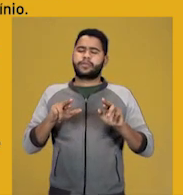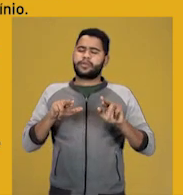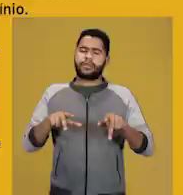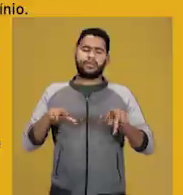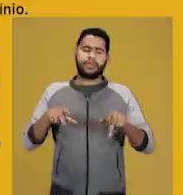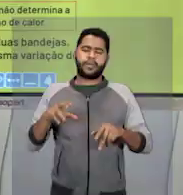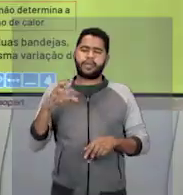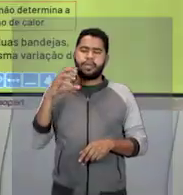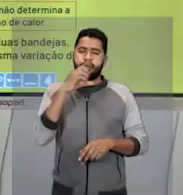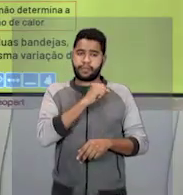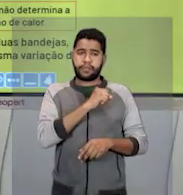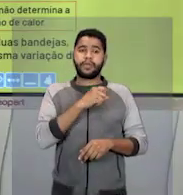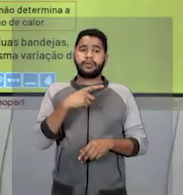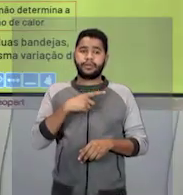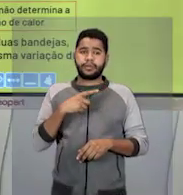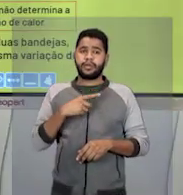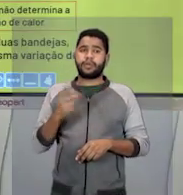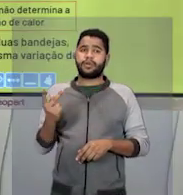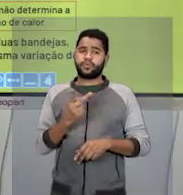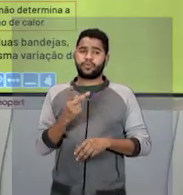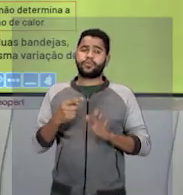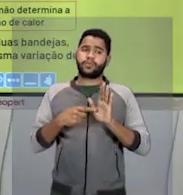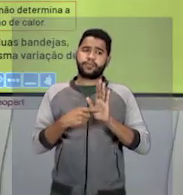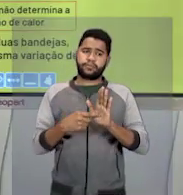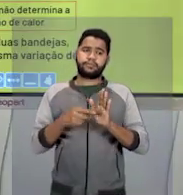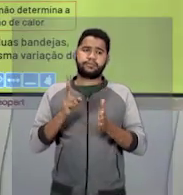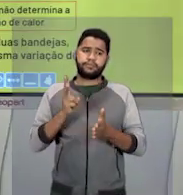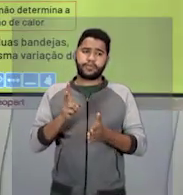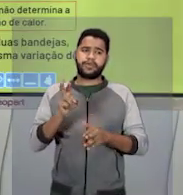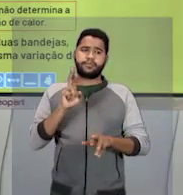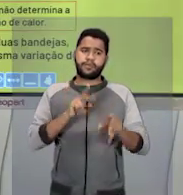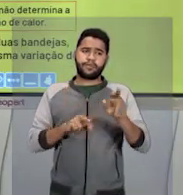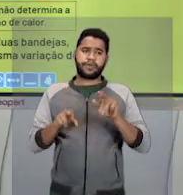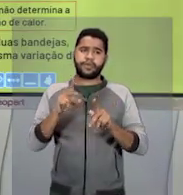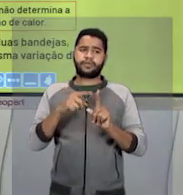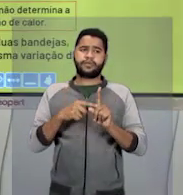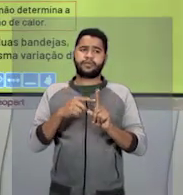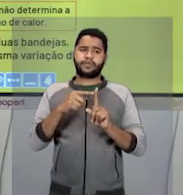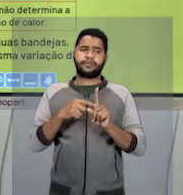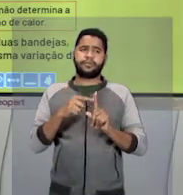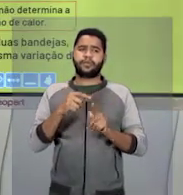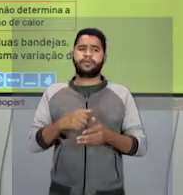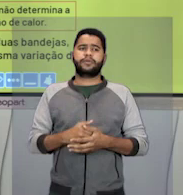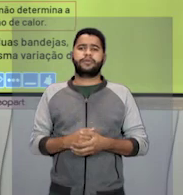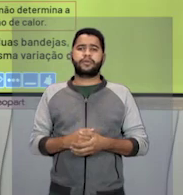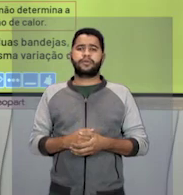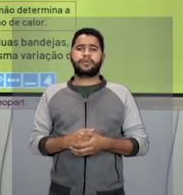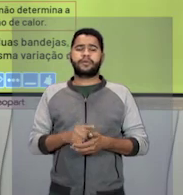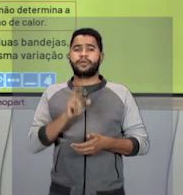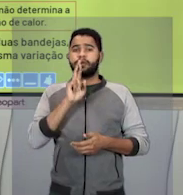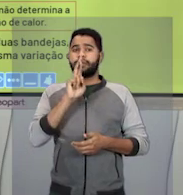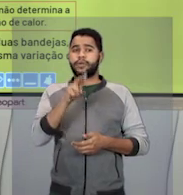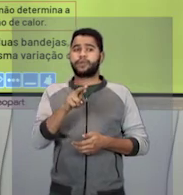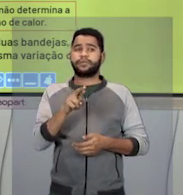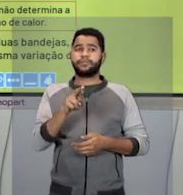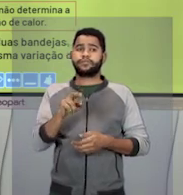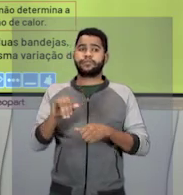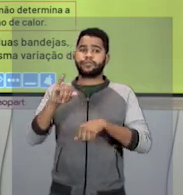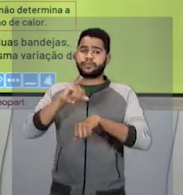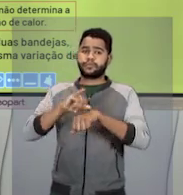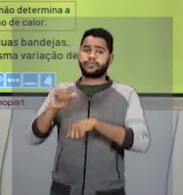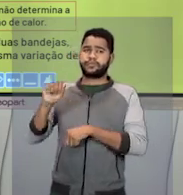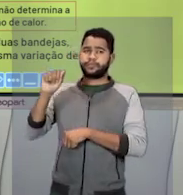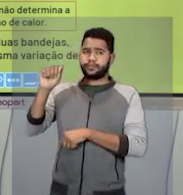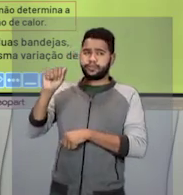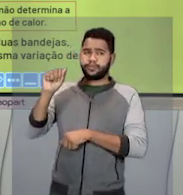mesma rapidez, apesar de ambas apresentarem a mesma variação na temperatura. A nossa resposta está lá em cima na letra